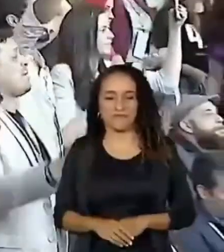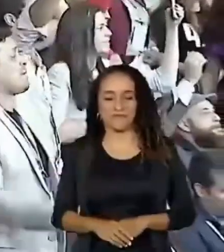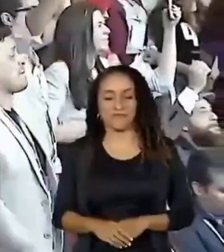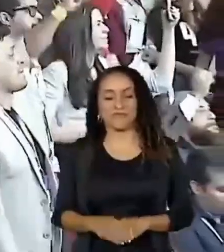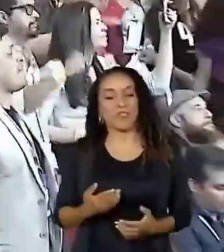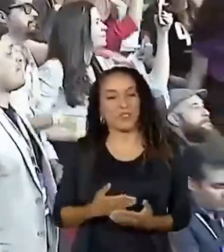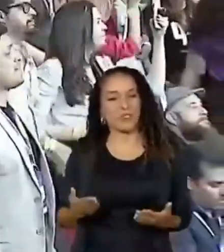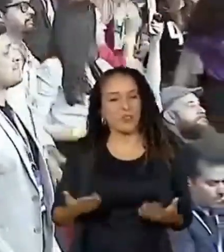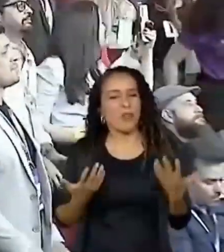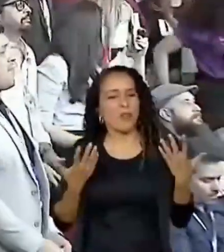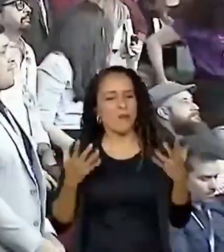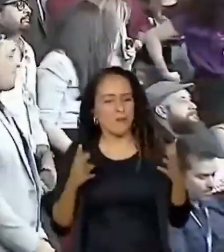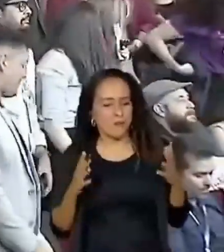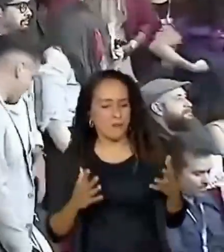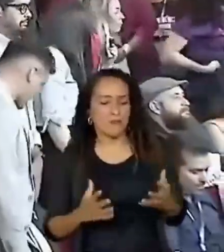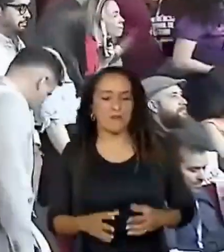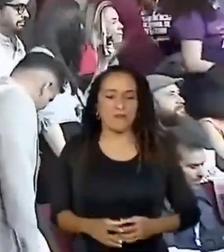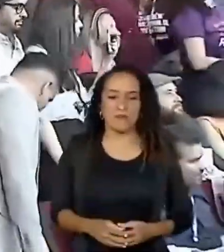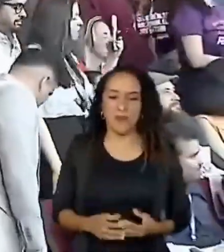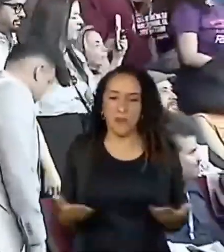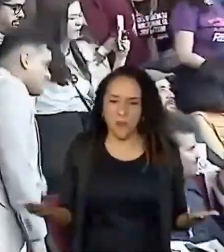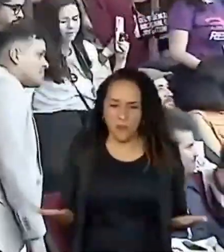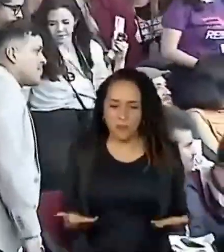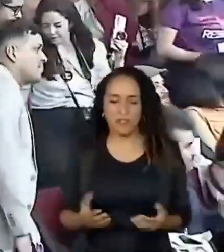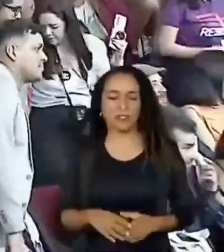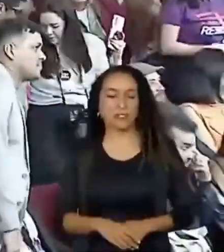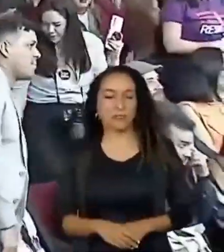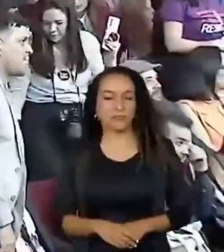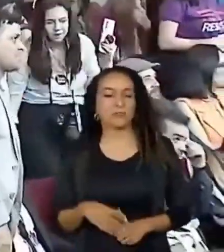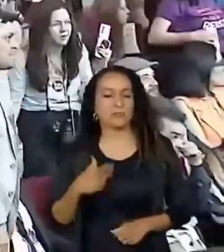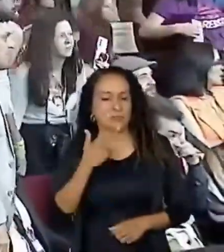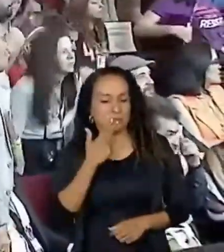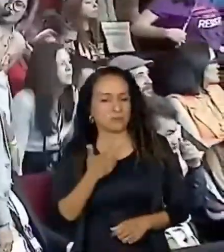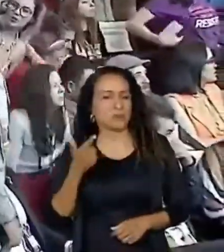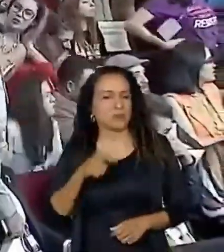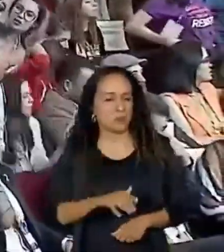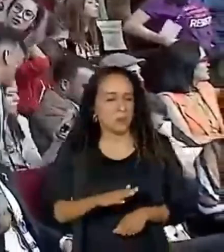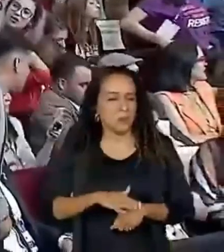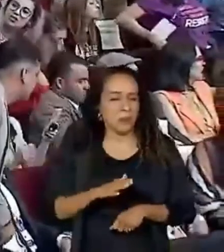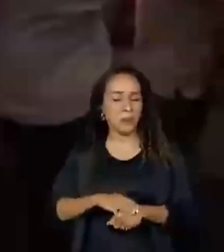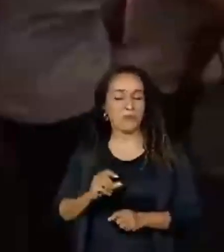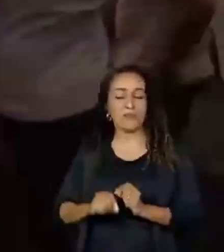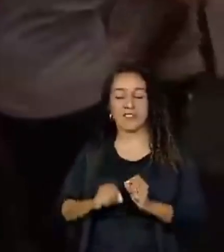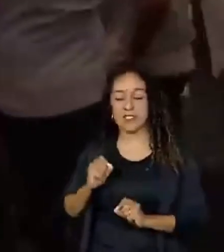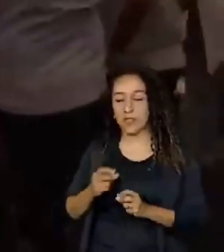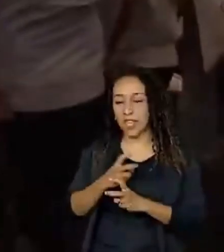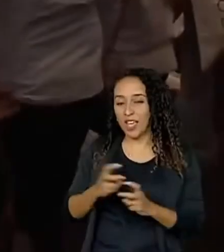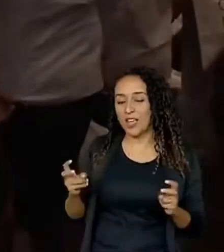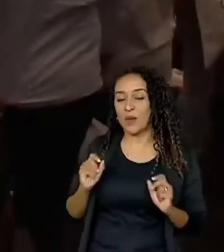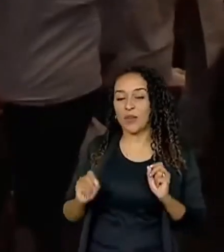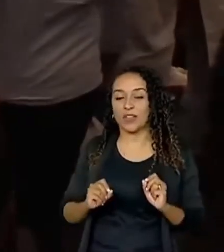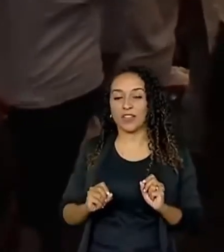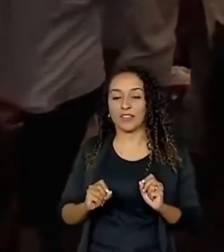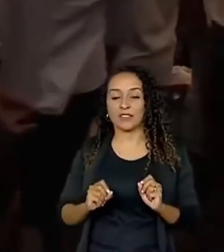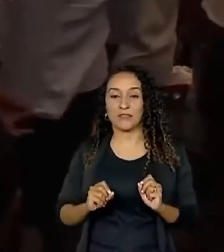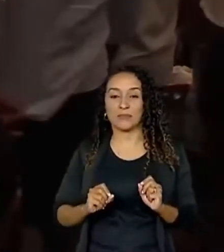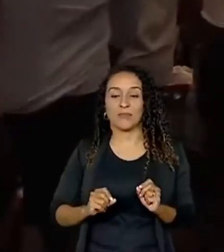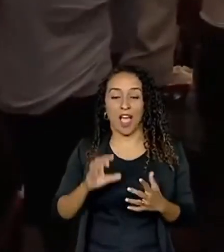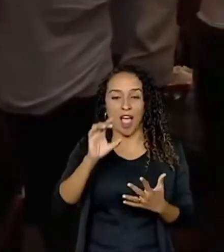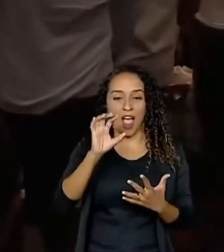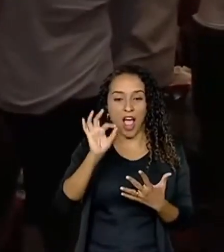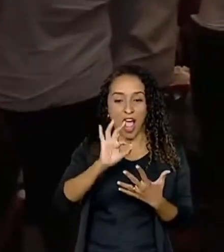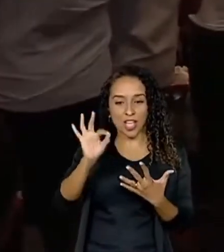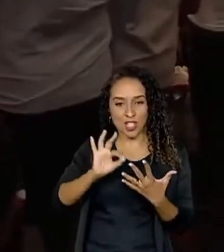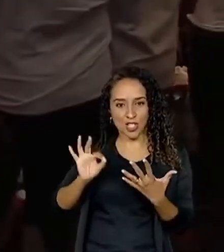a gente comemorou muito aqui, Lula, hoje. E eu acho que é outro momento para a gente fazer esse grito, que